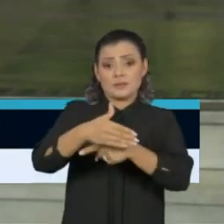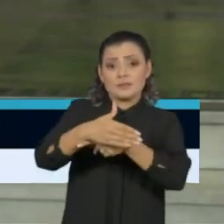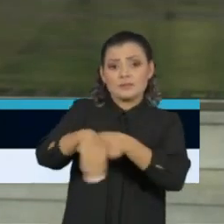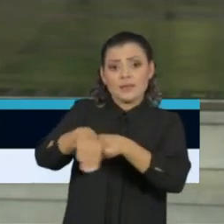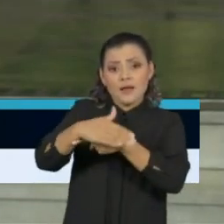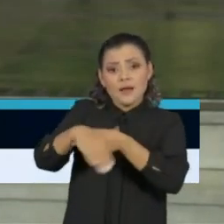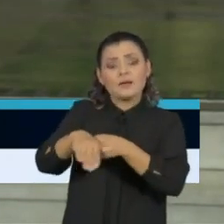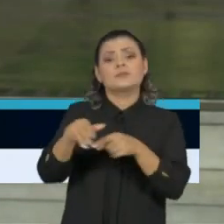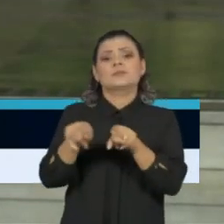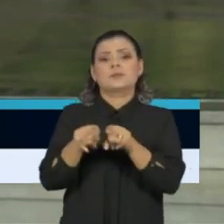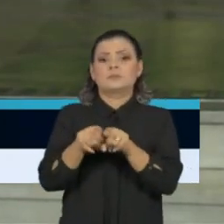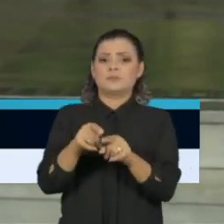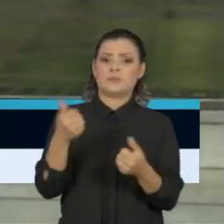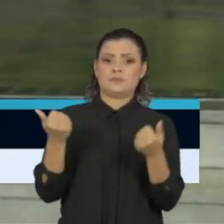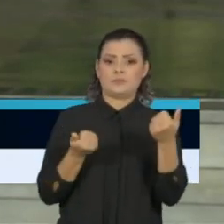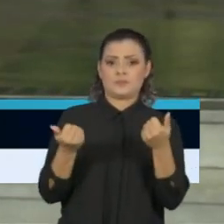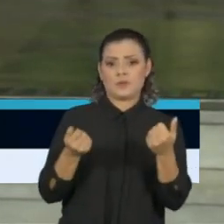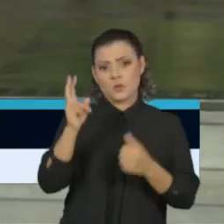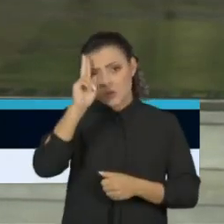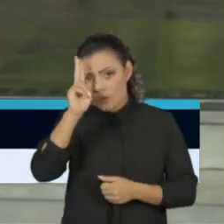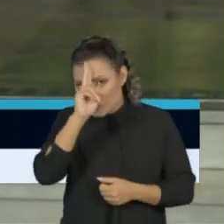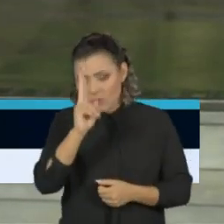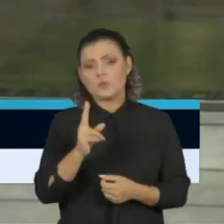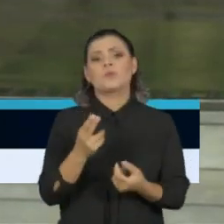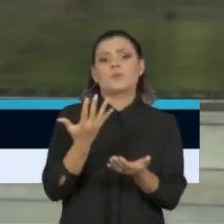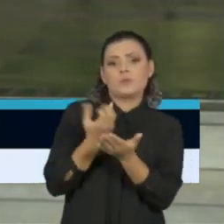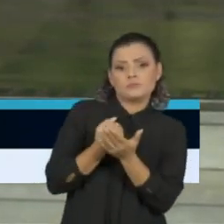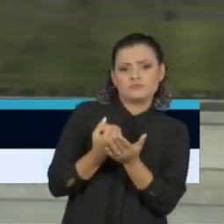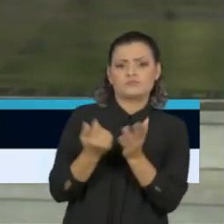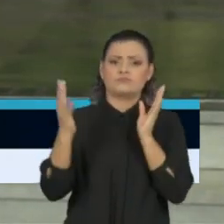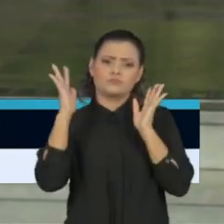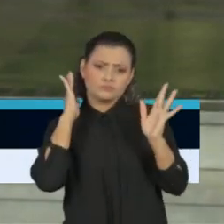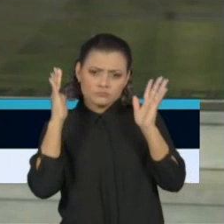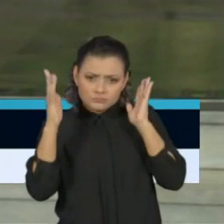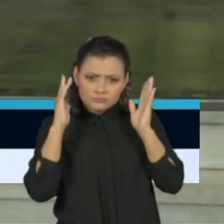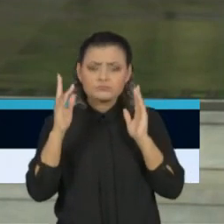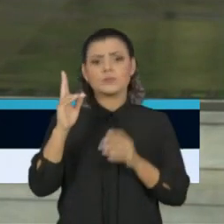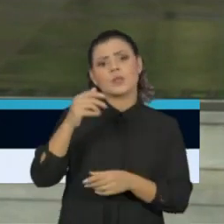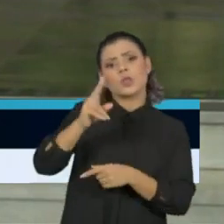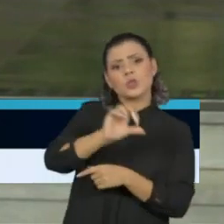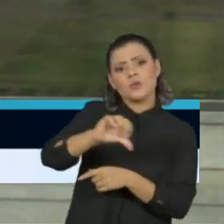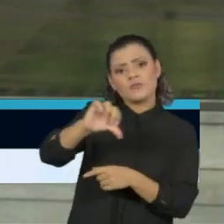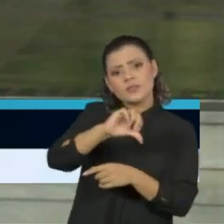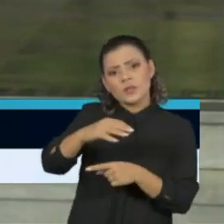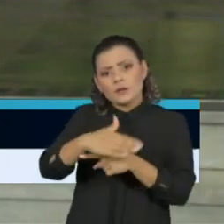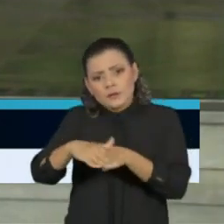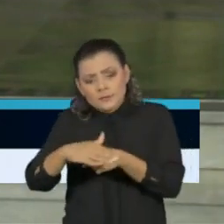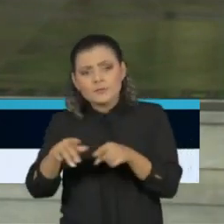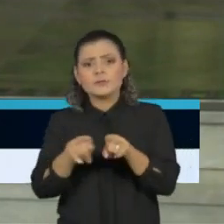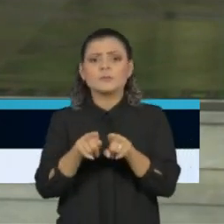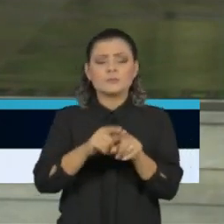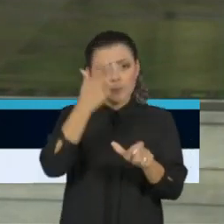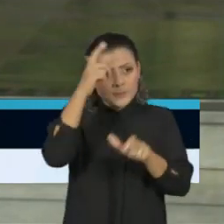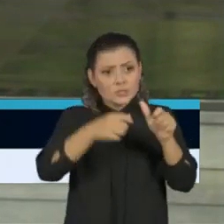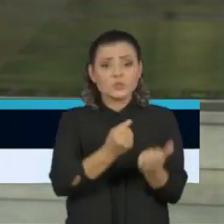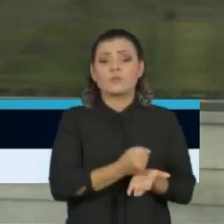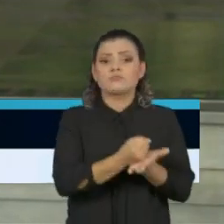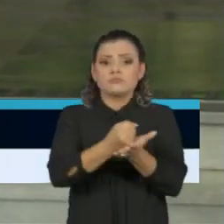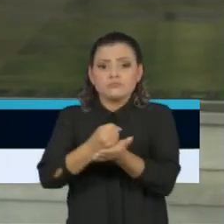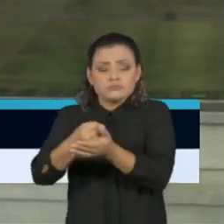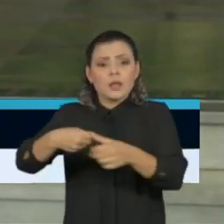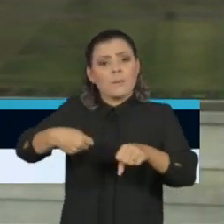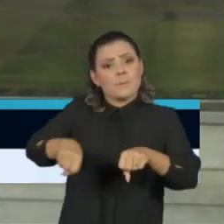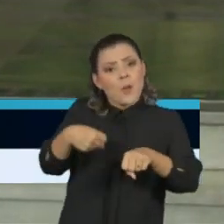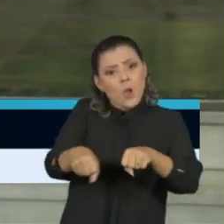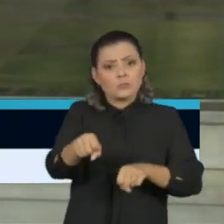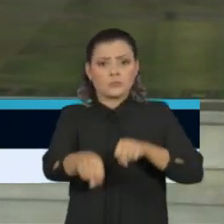taxistas, motoristas de aplicativos, caminhoneiros, entregadores de delivery, os que utilizam em especial